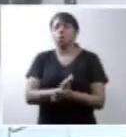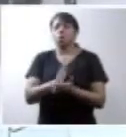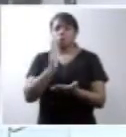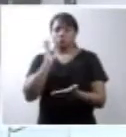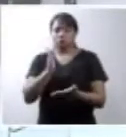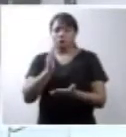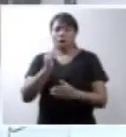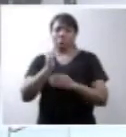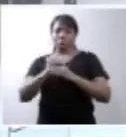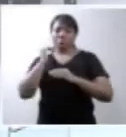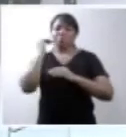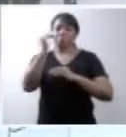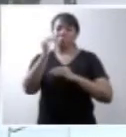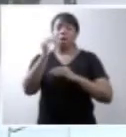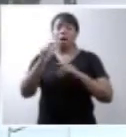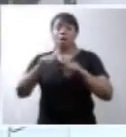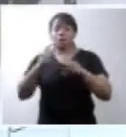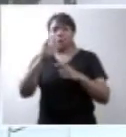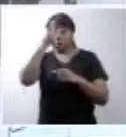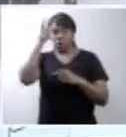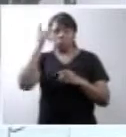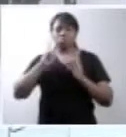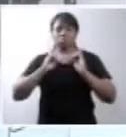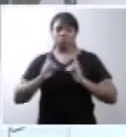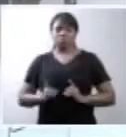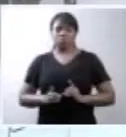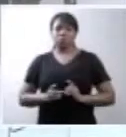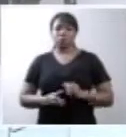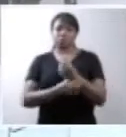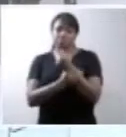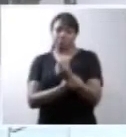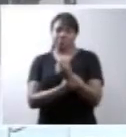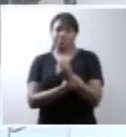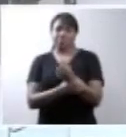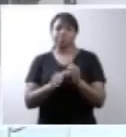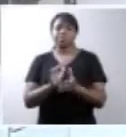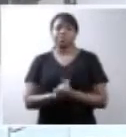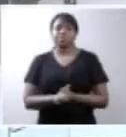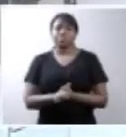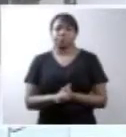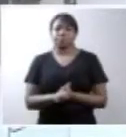os direitos para pessoas com deficiência estivessem garantidos.